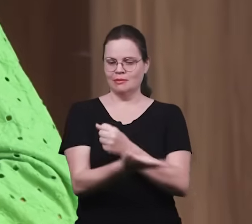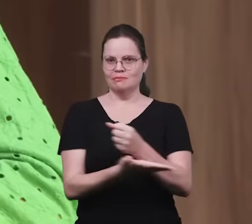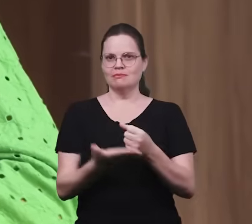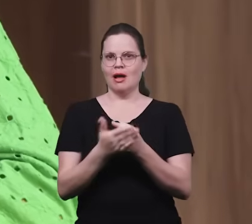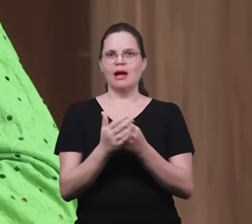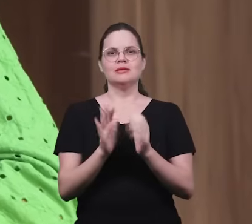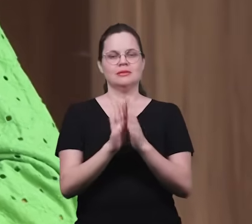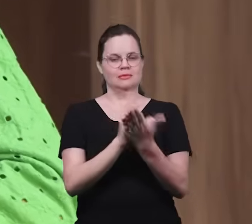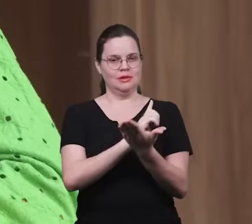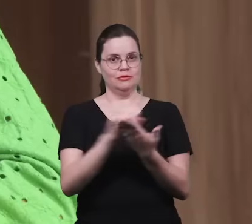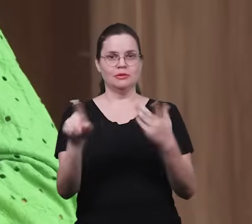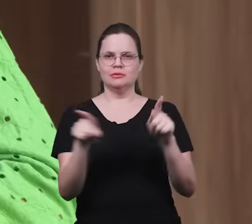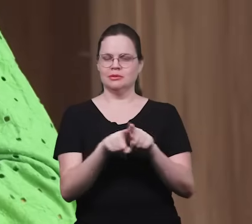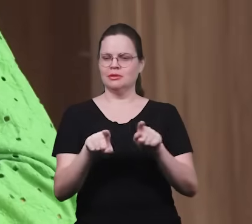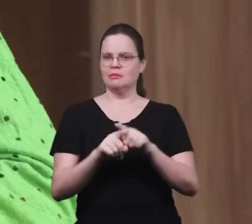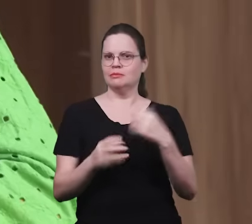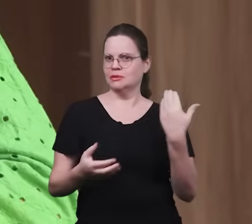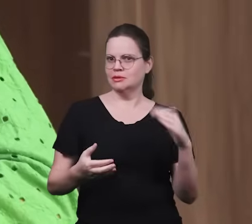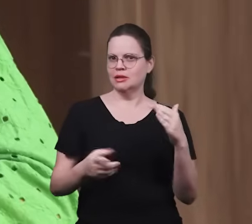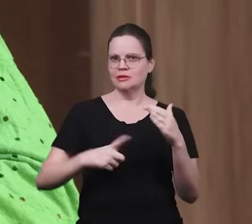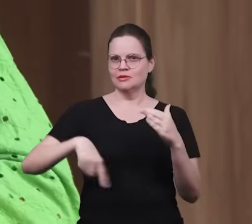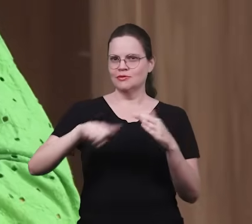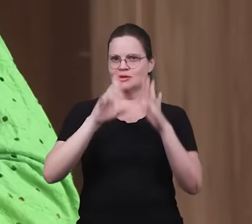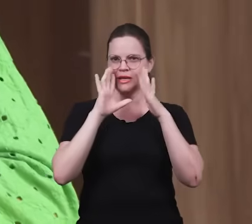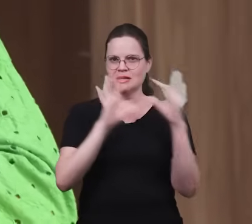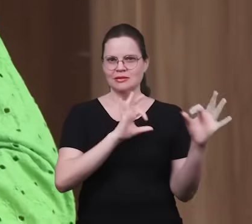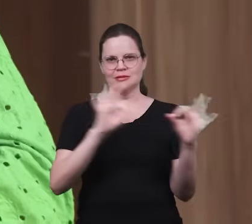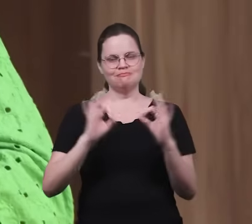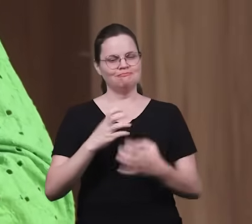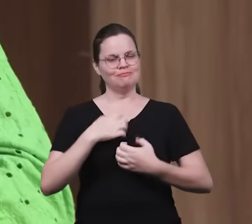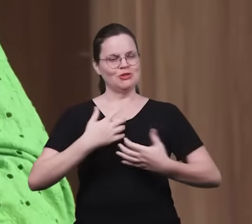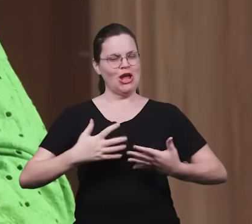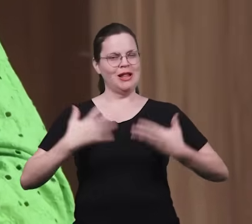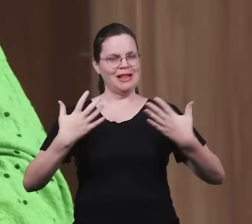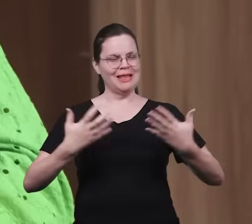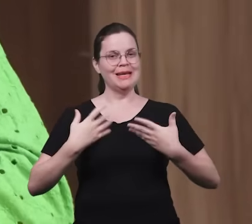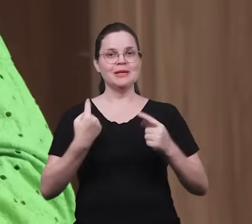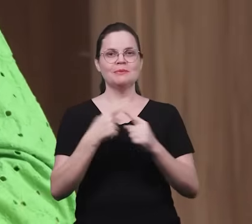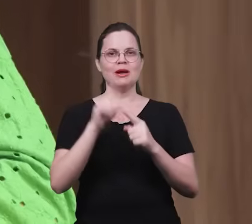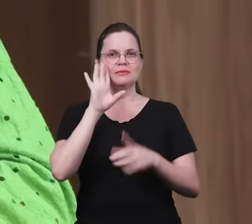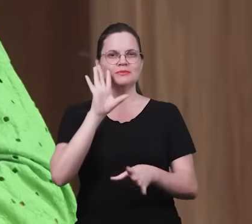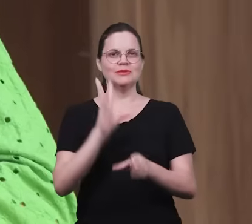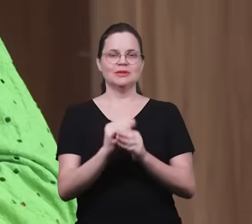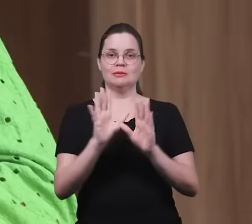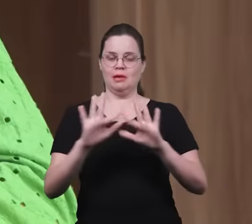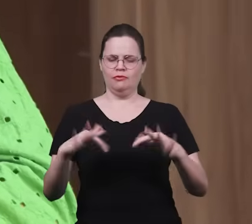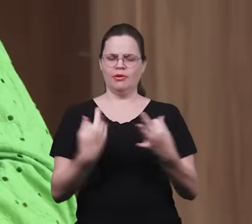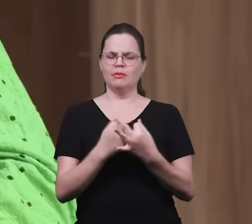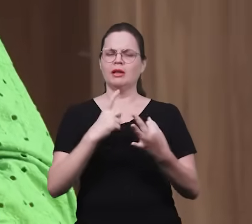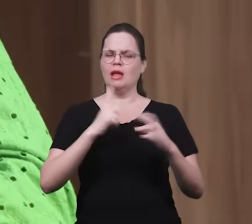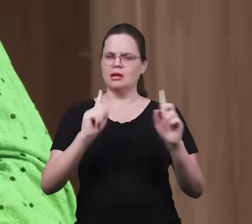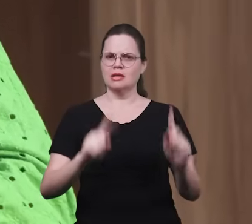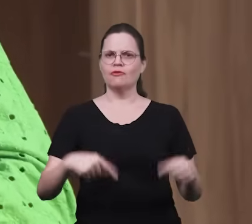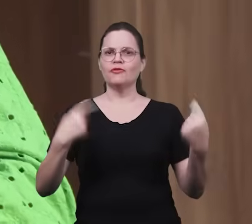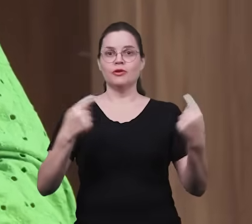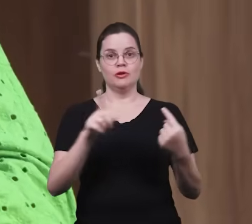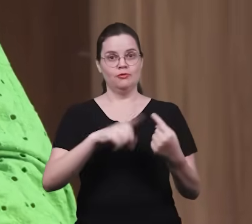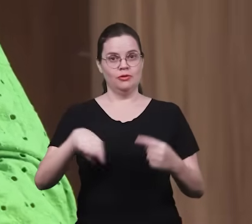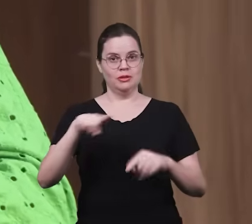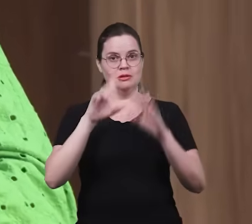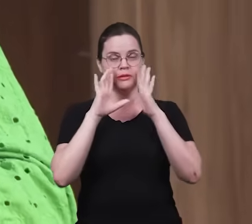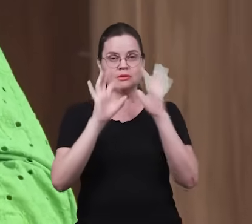alegria contar com a sua preciosa companhia para essa conversa semanal sobre os desafios das nossas famílias. Você que